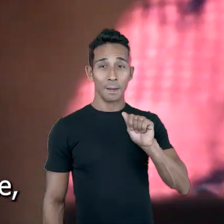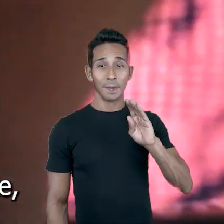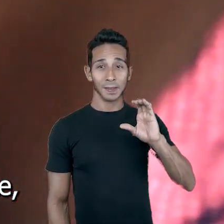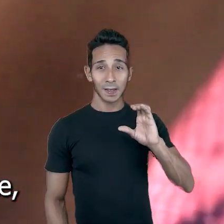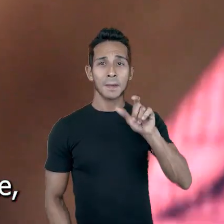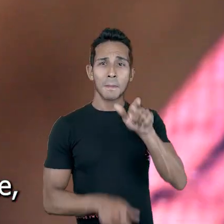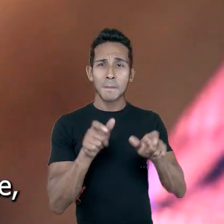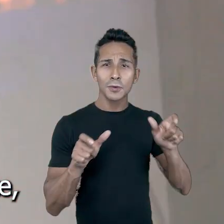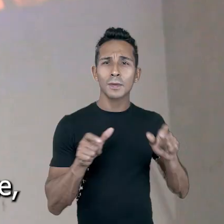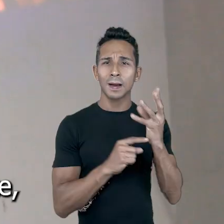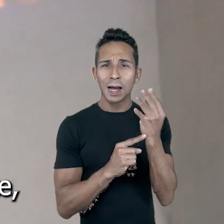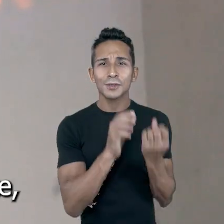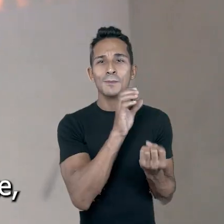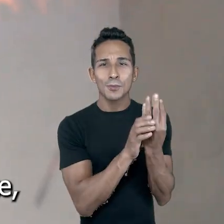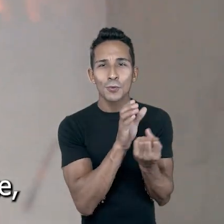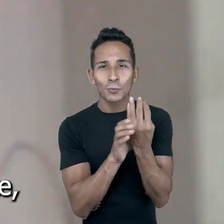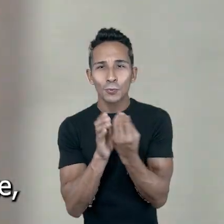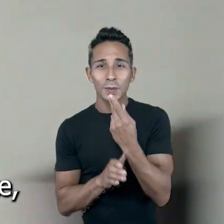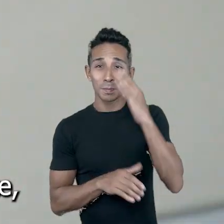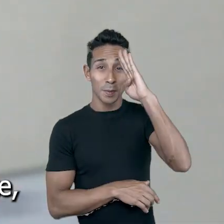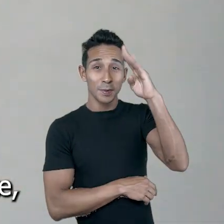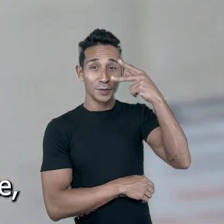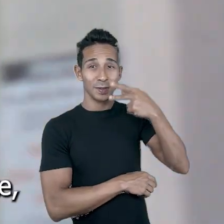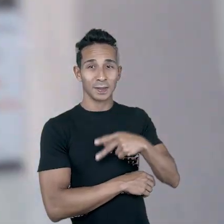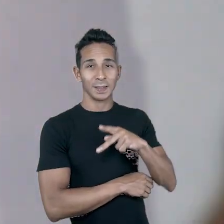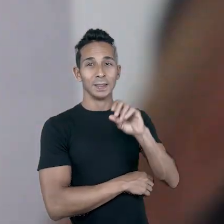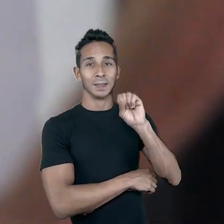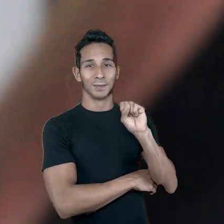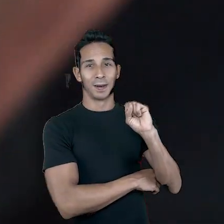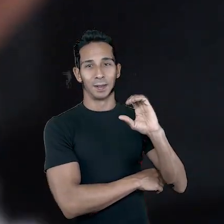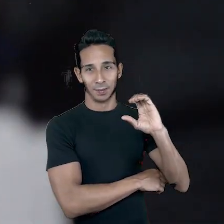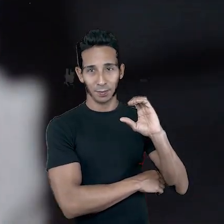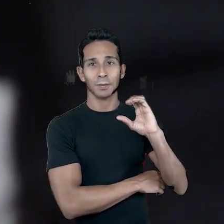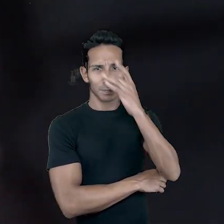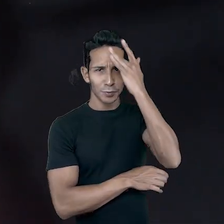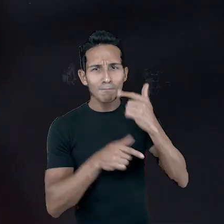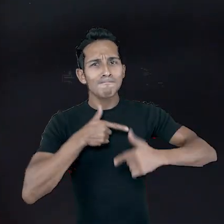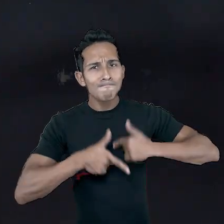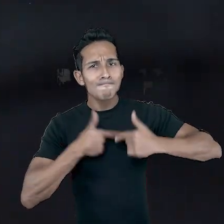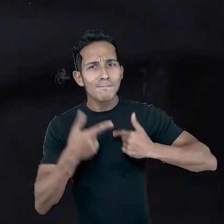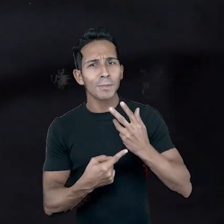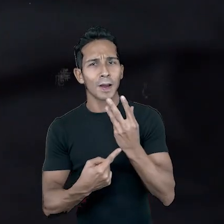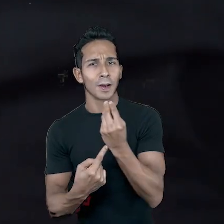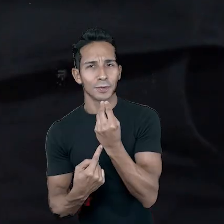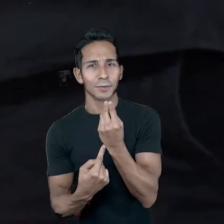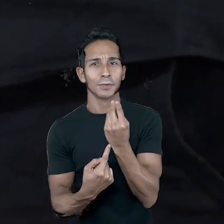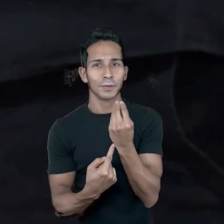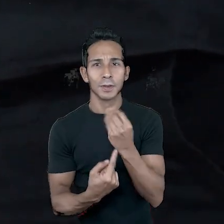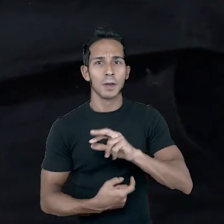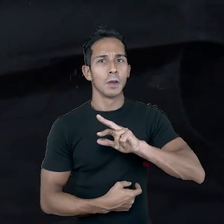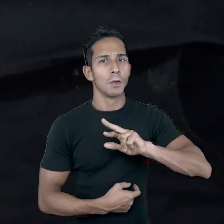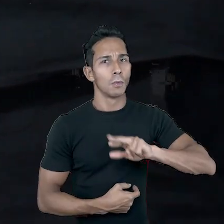Existe quem produz no ABC, né? Quem produz em São Caetano principalmente, e que está fora dessa